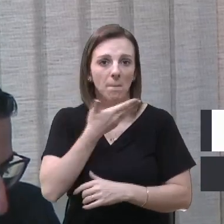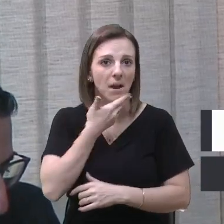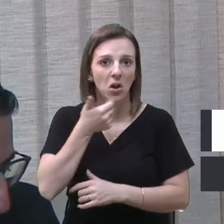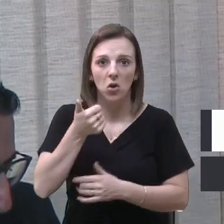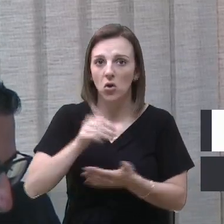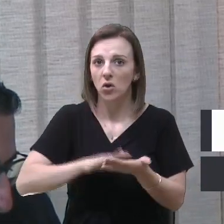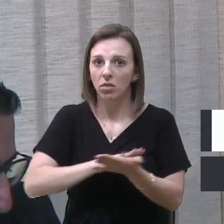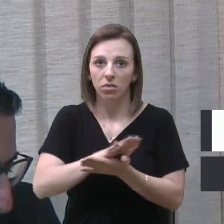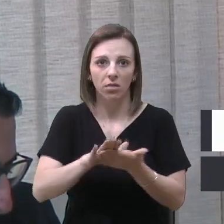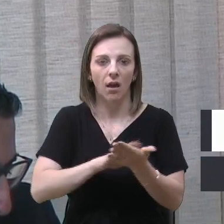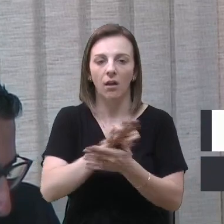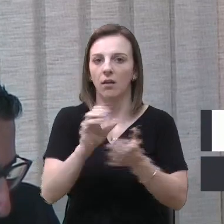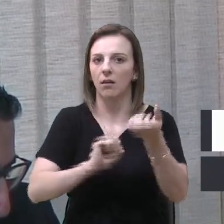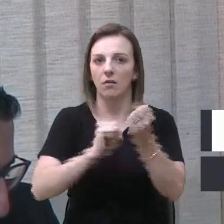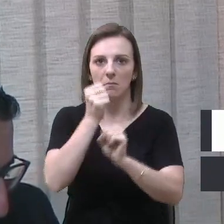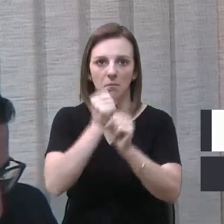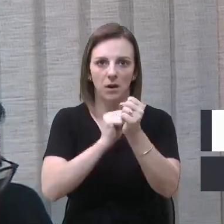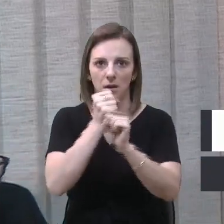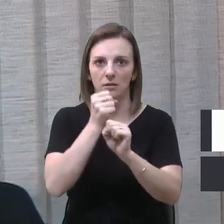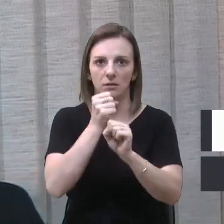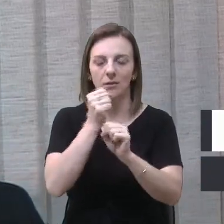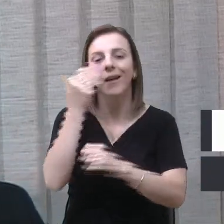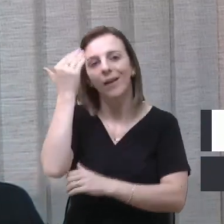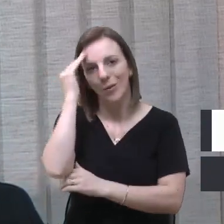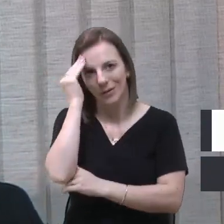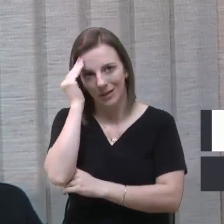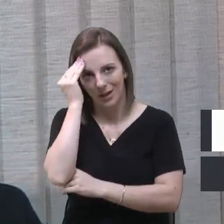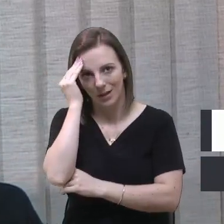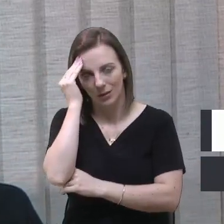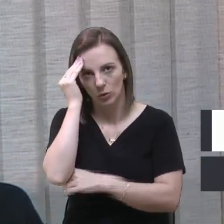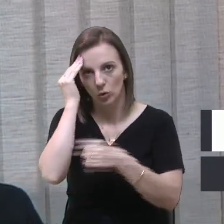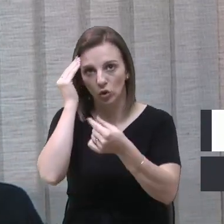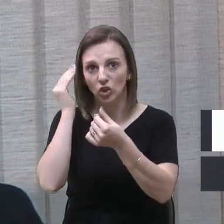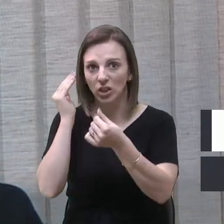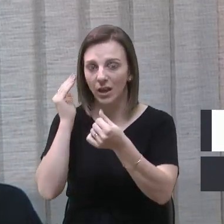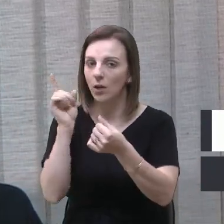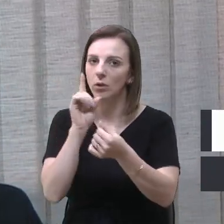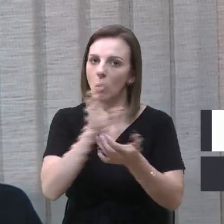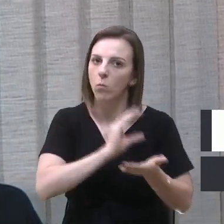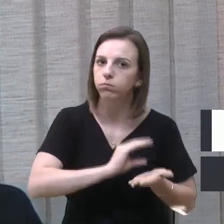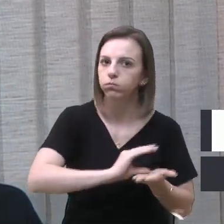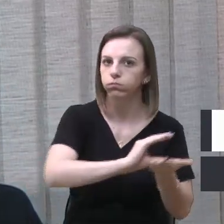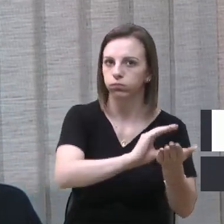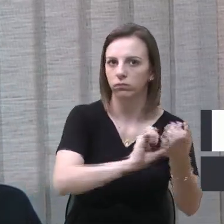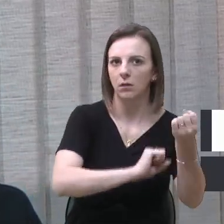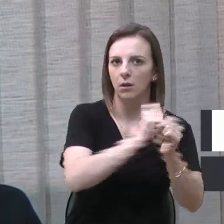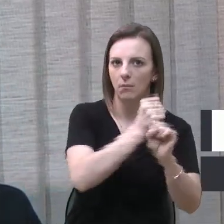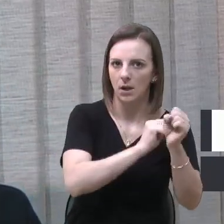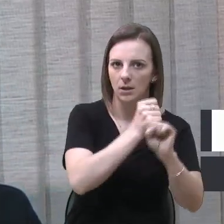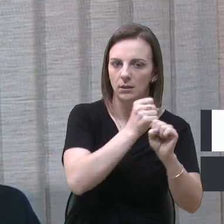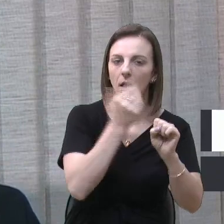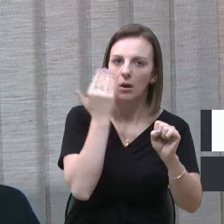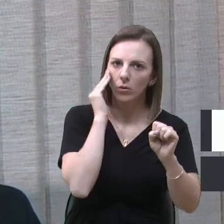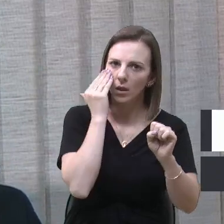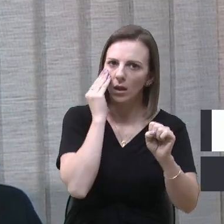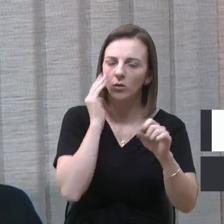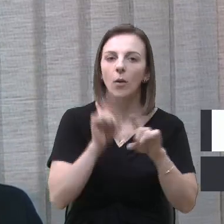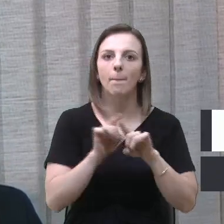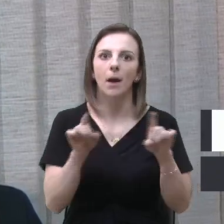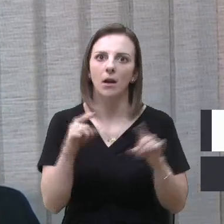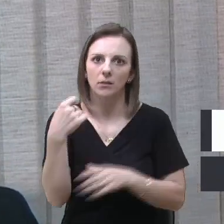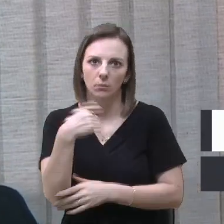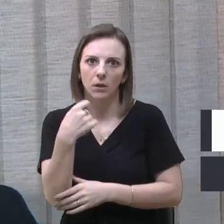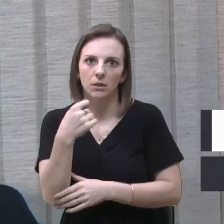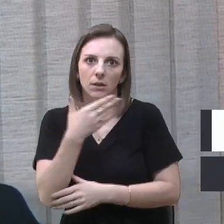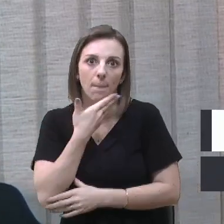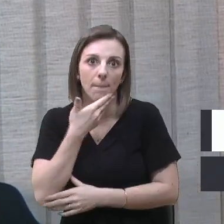empresa e eu entendo que o dinheiro não vai pra empresa mas eu acho que a gente tem que ter uma melhora um